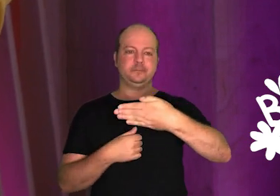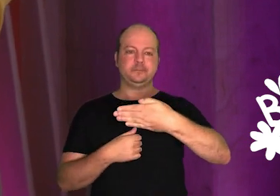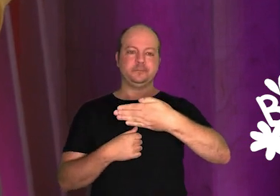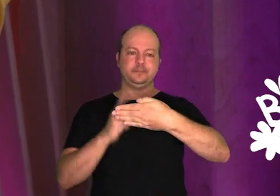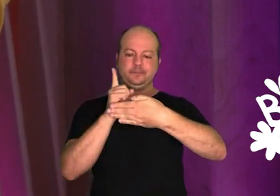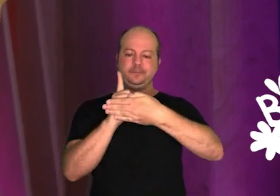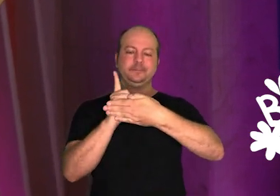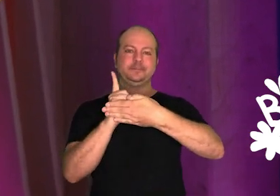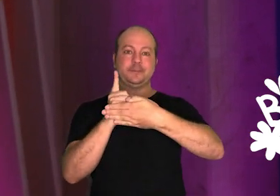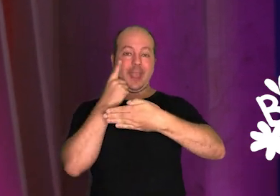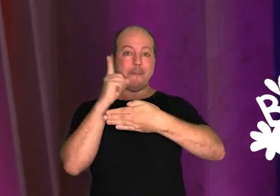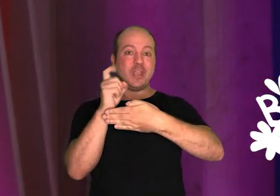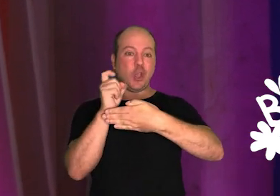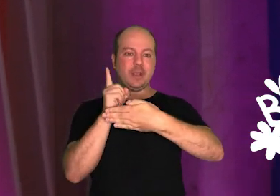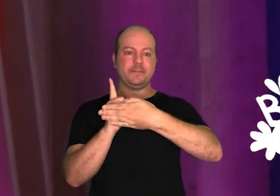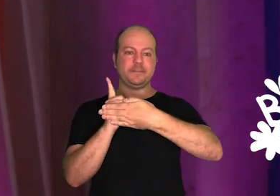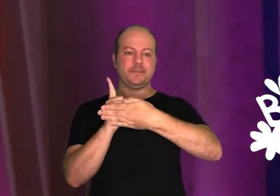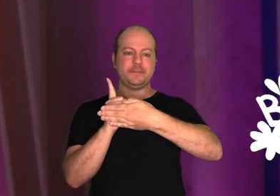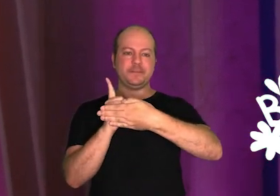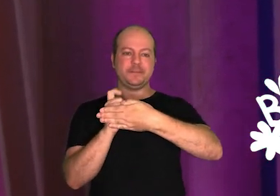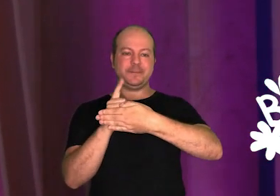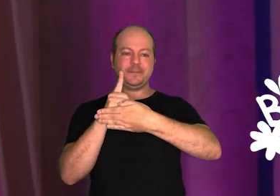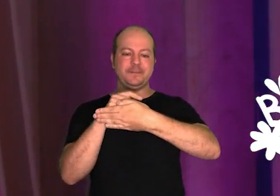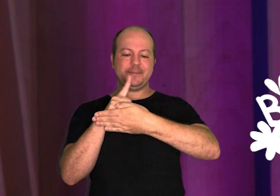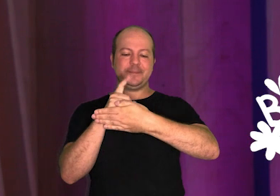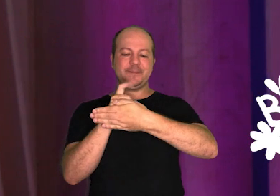Esse dedinho aqui é a minhoca, tá vendo? E a minhoca vai passear.